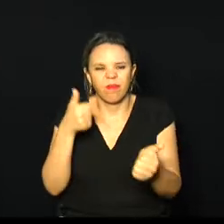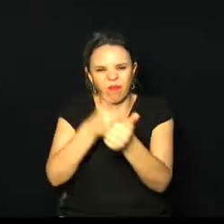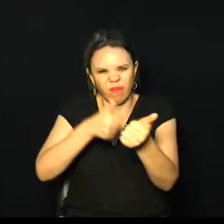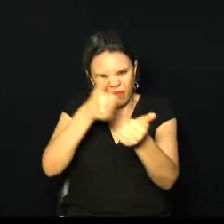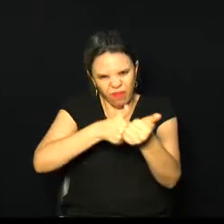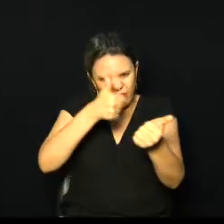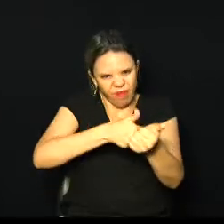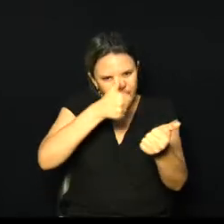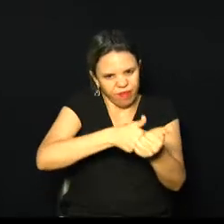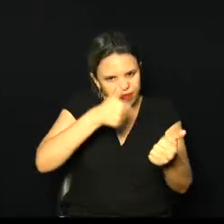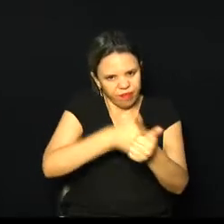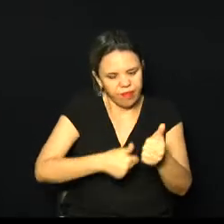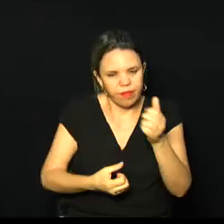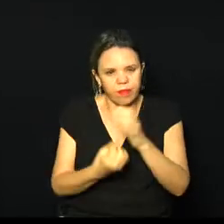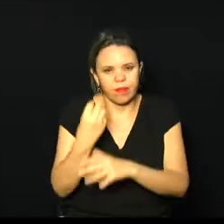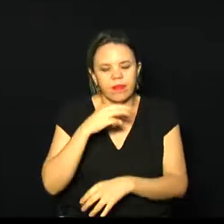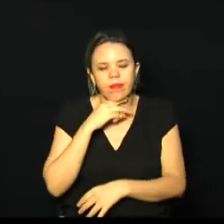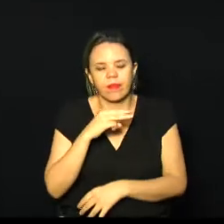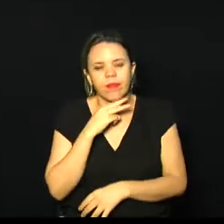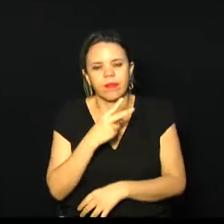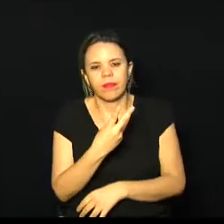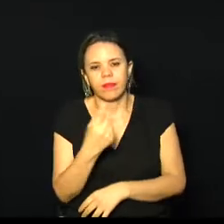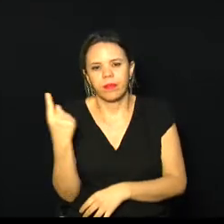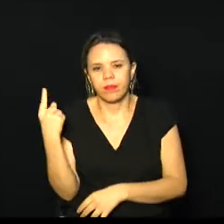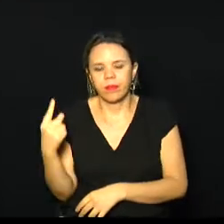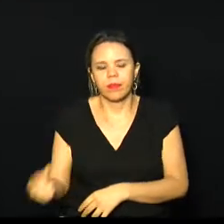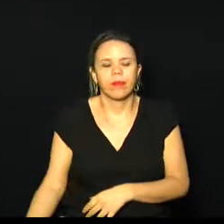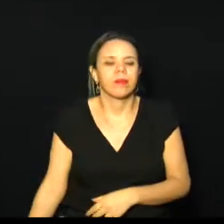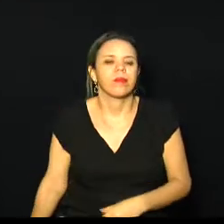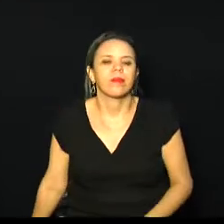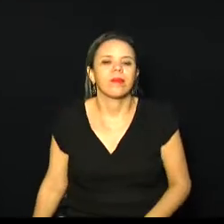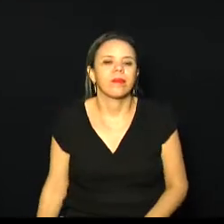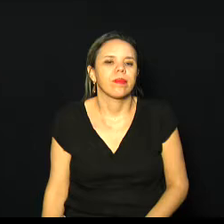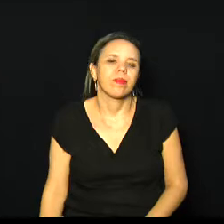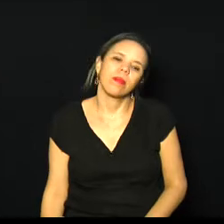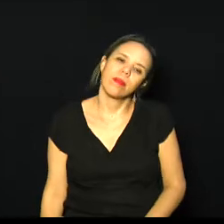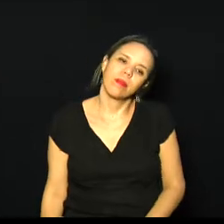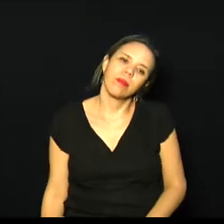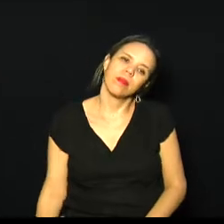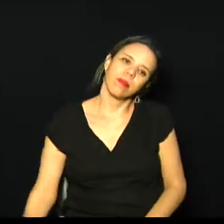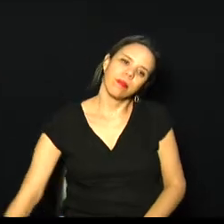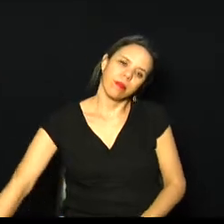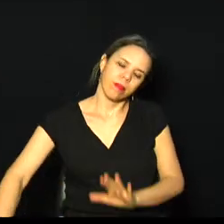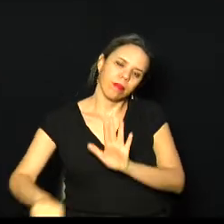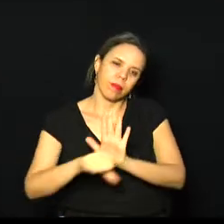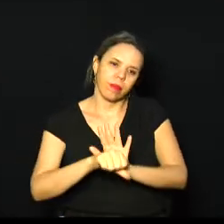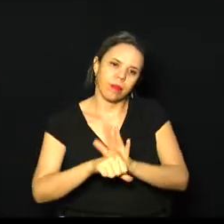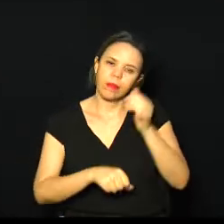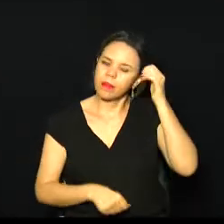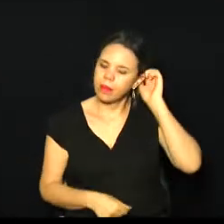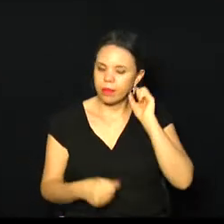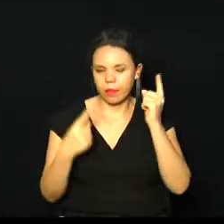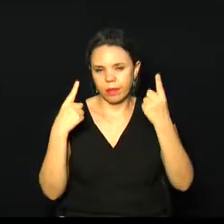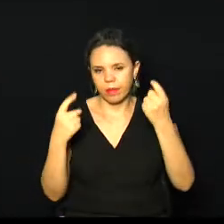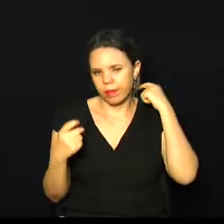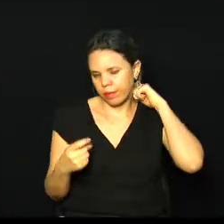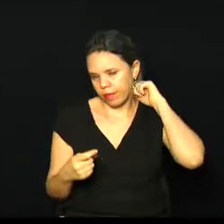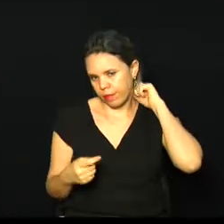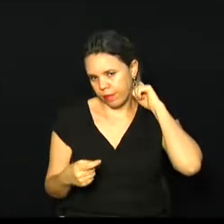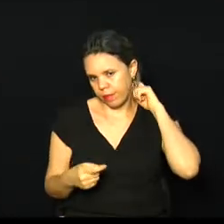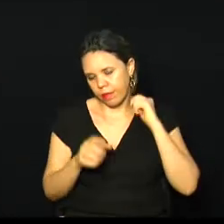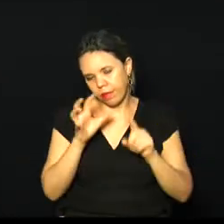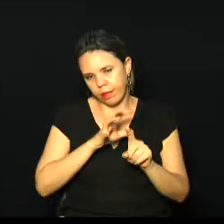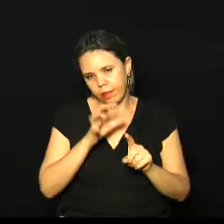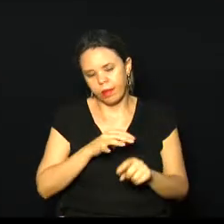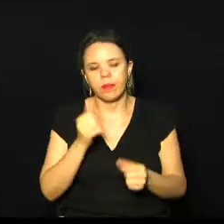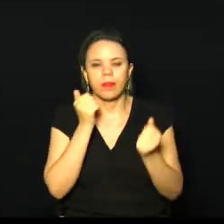perseguição, criado em março de 2021, e o crime de violência psicológica, de